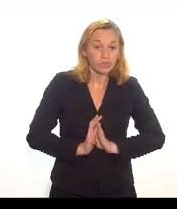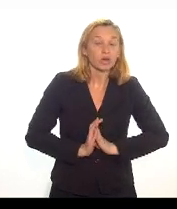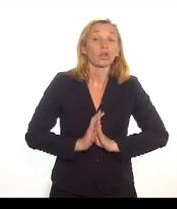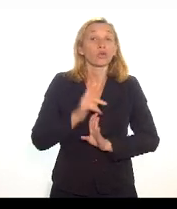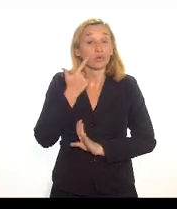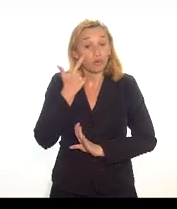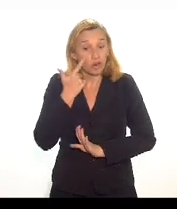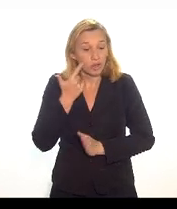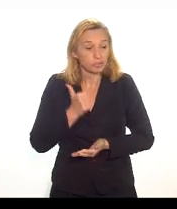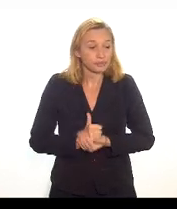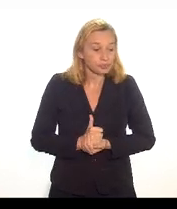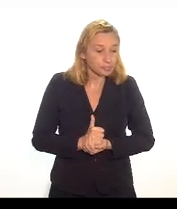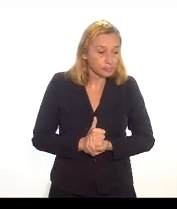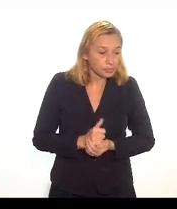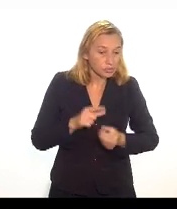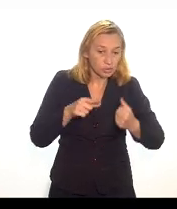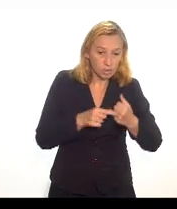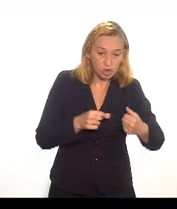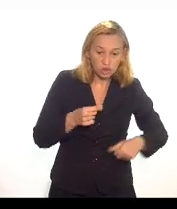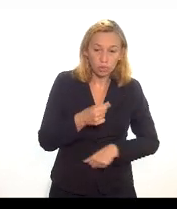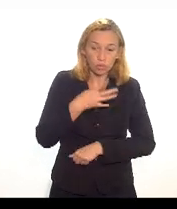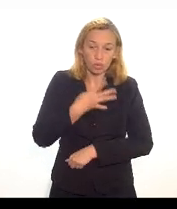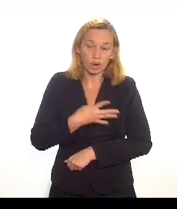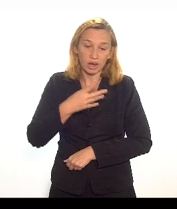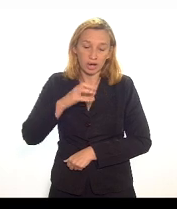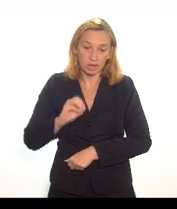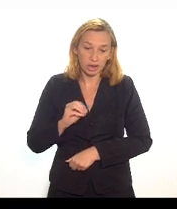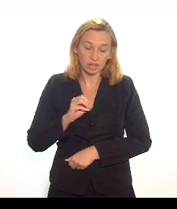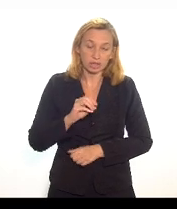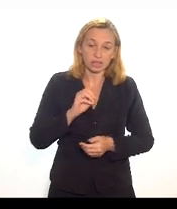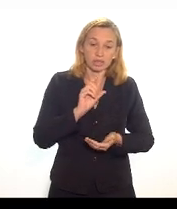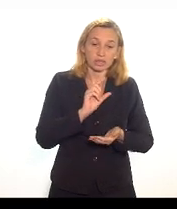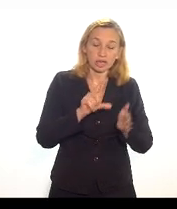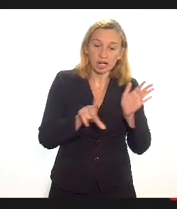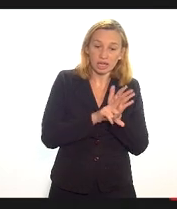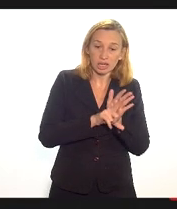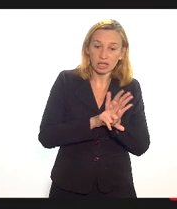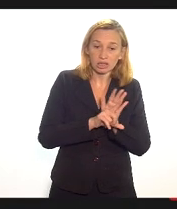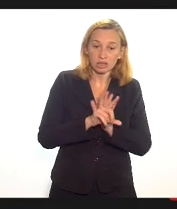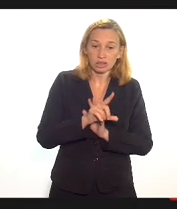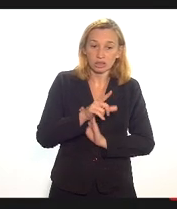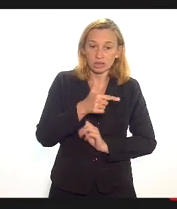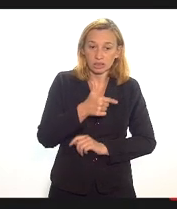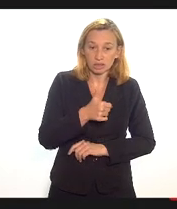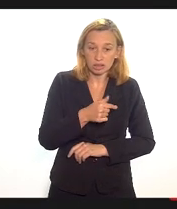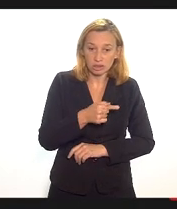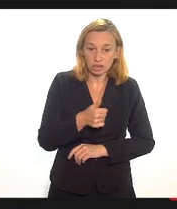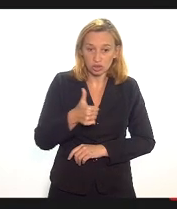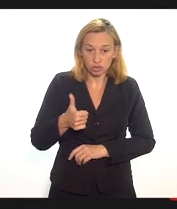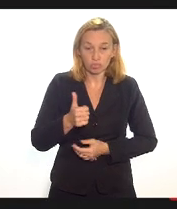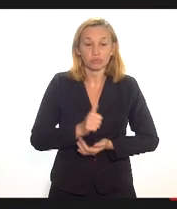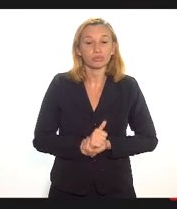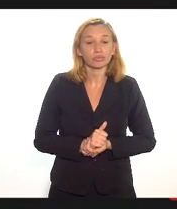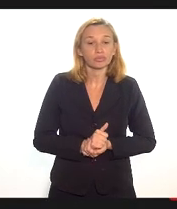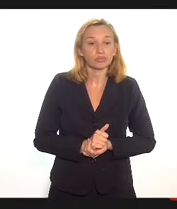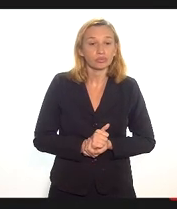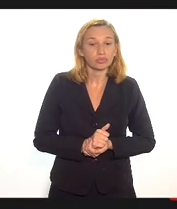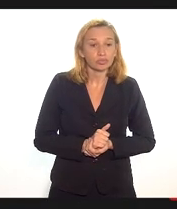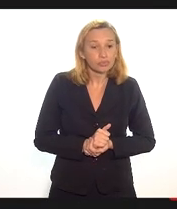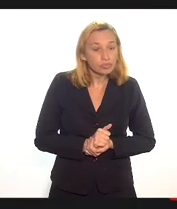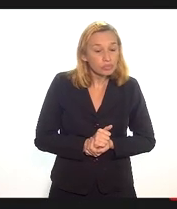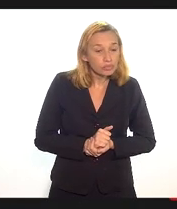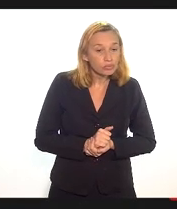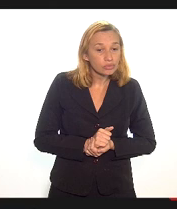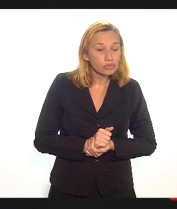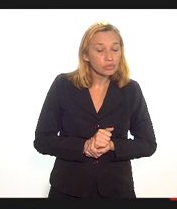gente vê lá o artigo 40, né, da Lei 9.748, que é a Lei do Petróleo, né, que abriu em 1997 o setor no